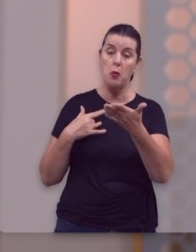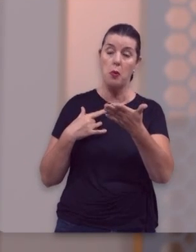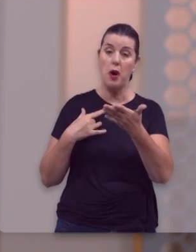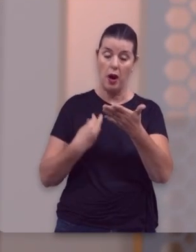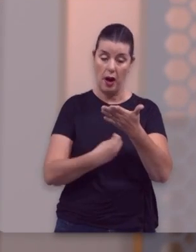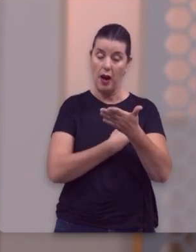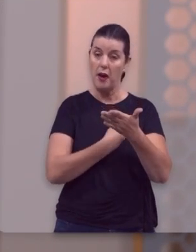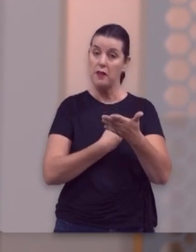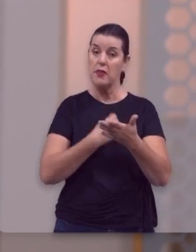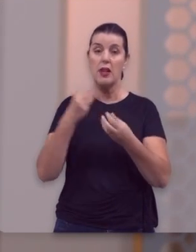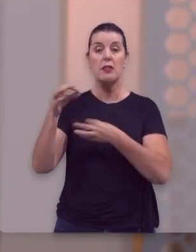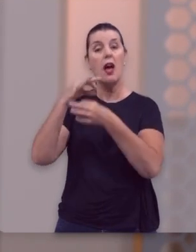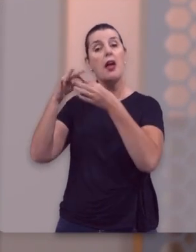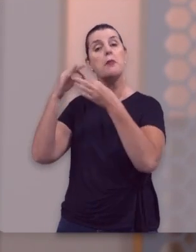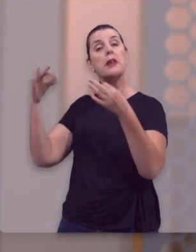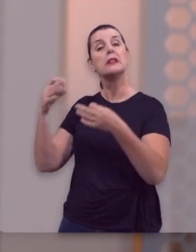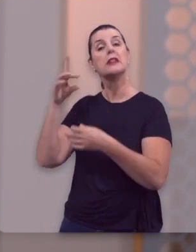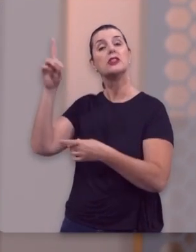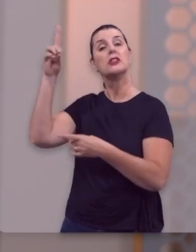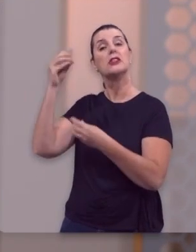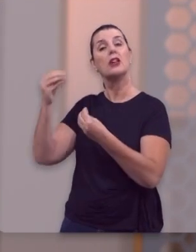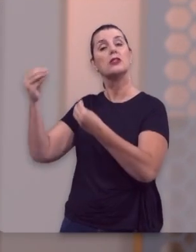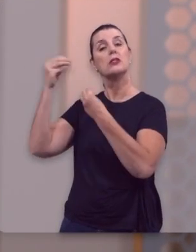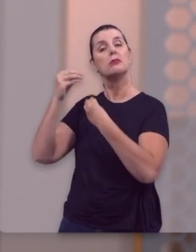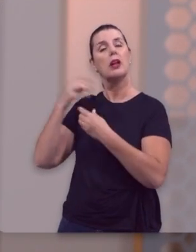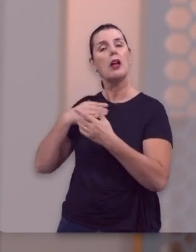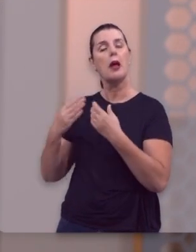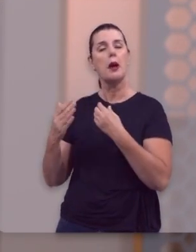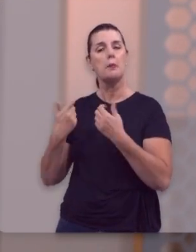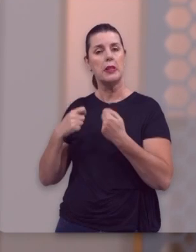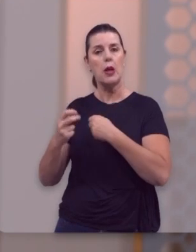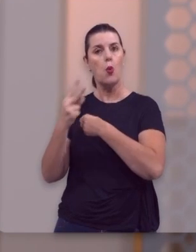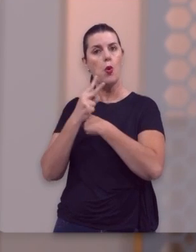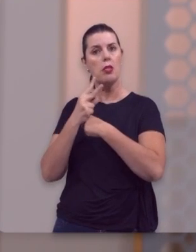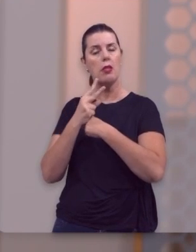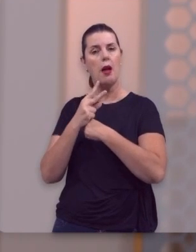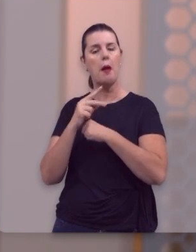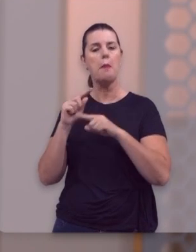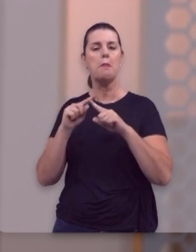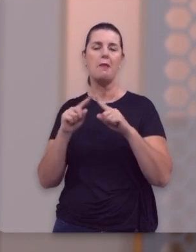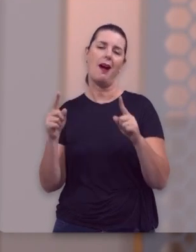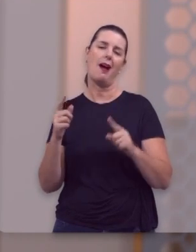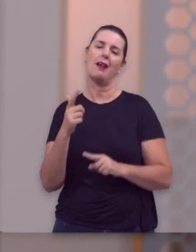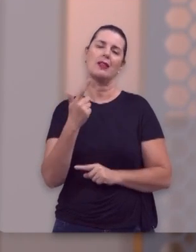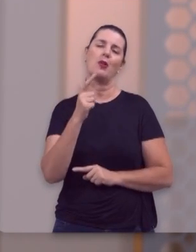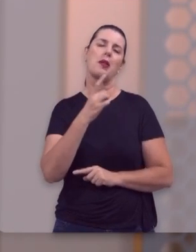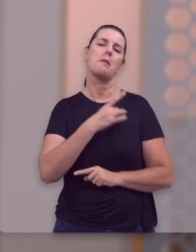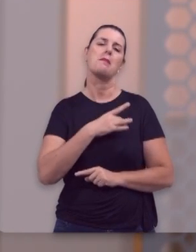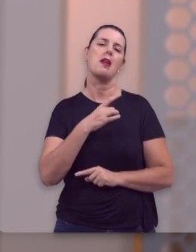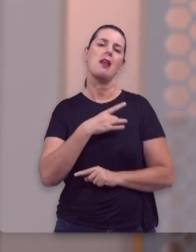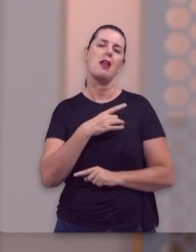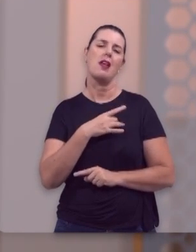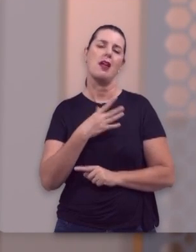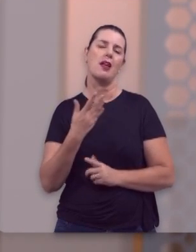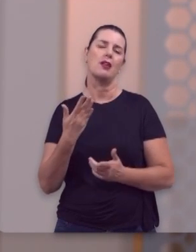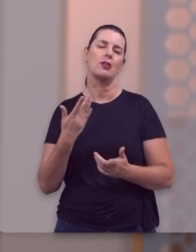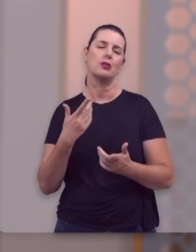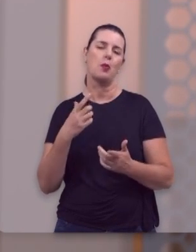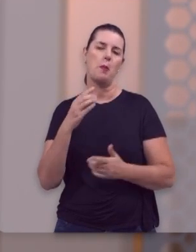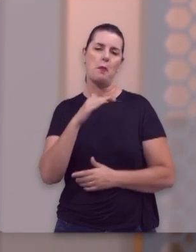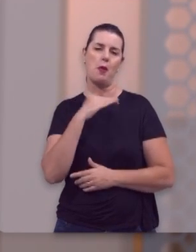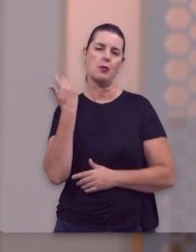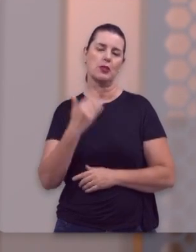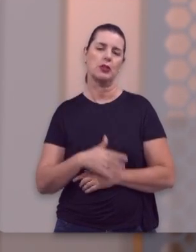A vida é uma dádiva de Deus e você deve cuidar dela. Mas você não tem medo mais de atravessar este val da